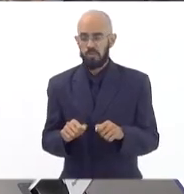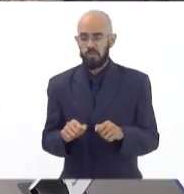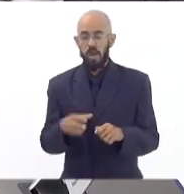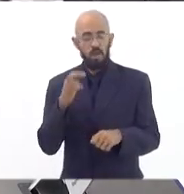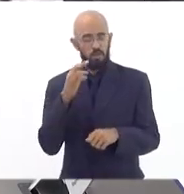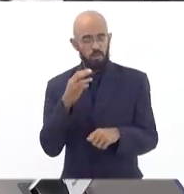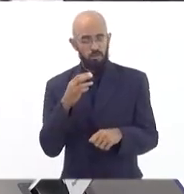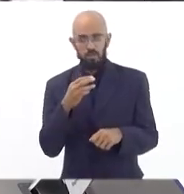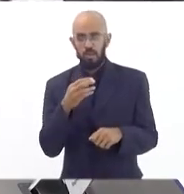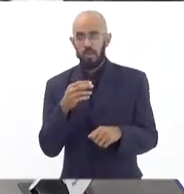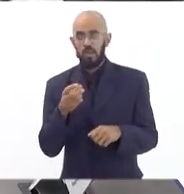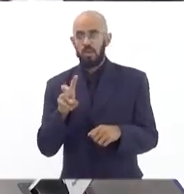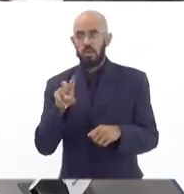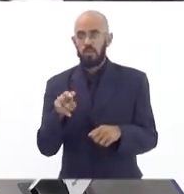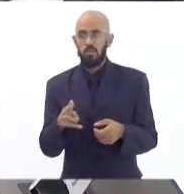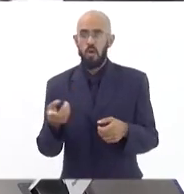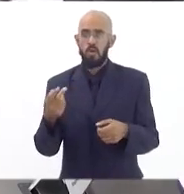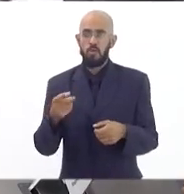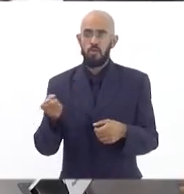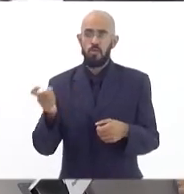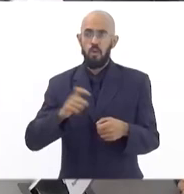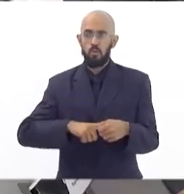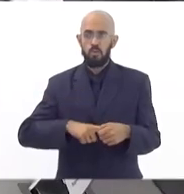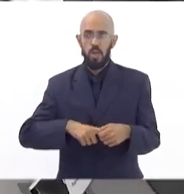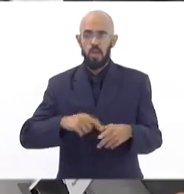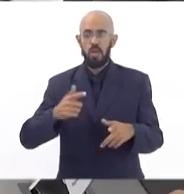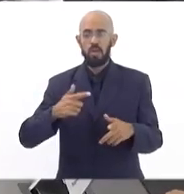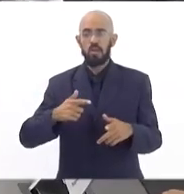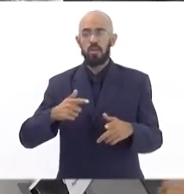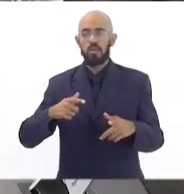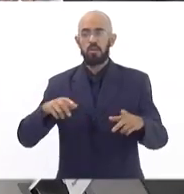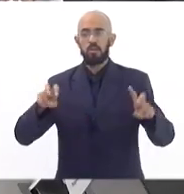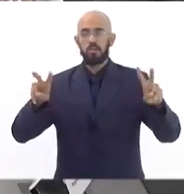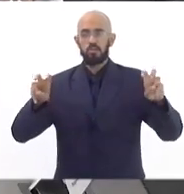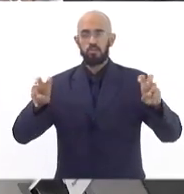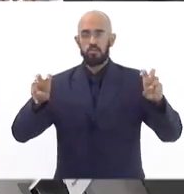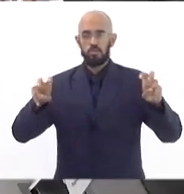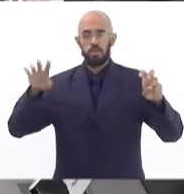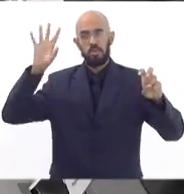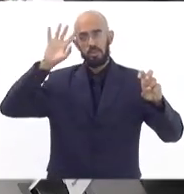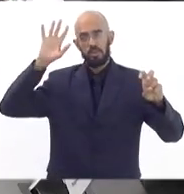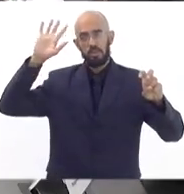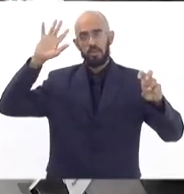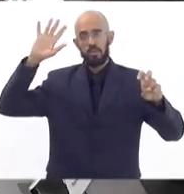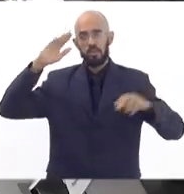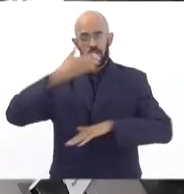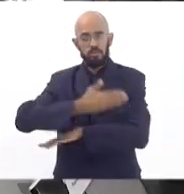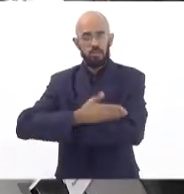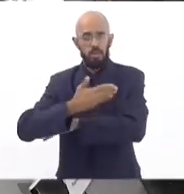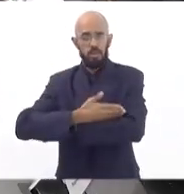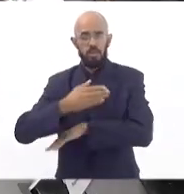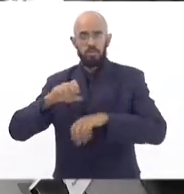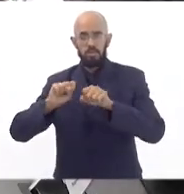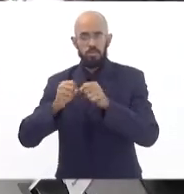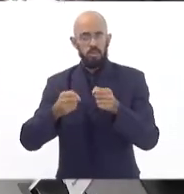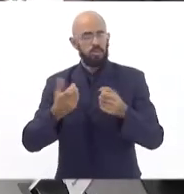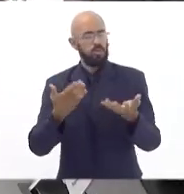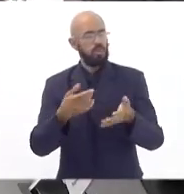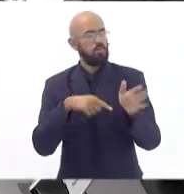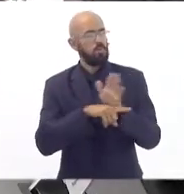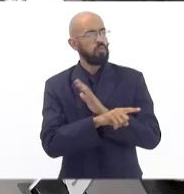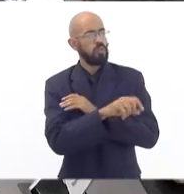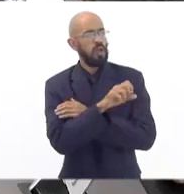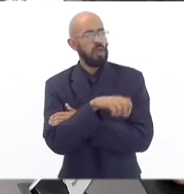vou retomar aqui a questão da teoria das janelas quebradas e queria perguntar